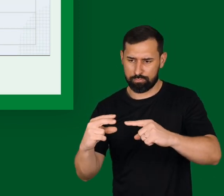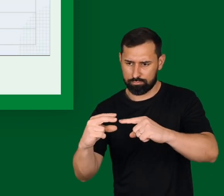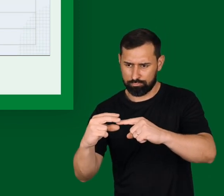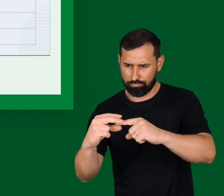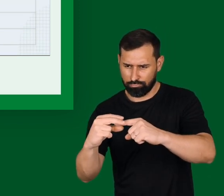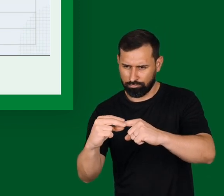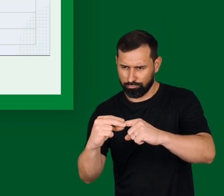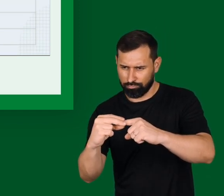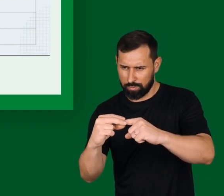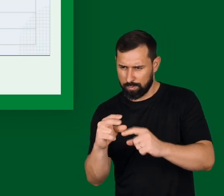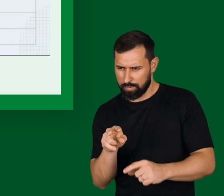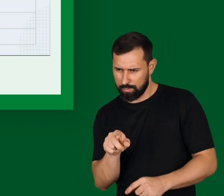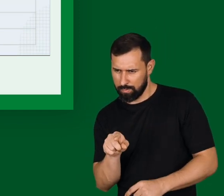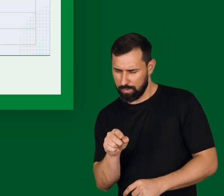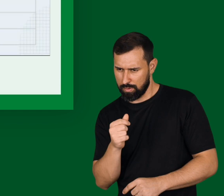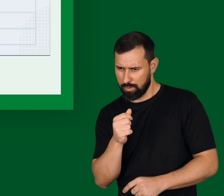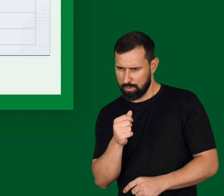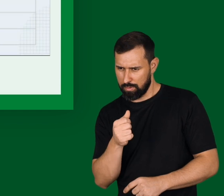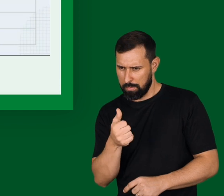consegue